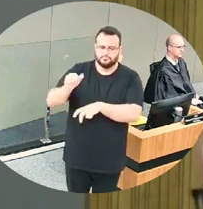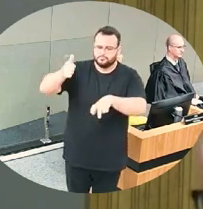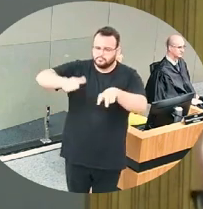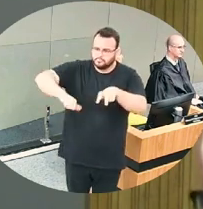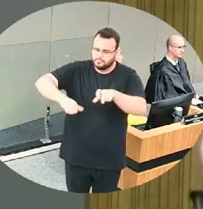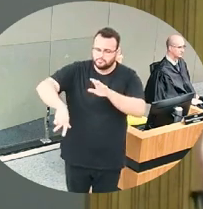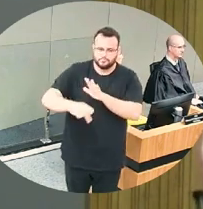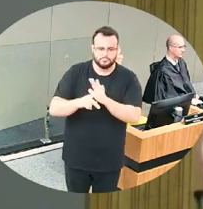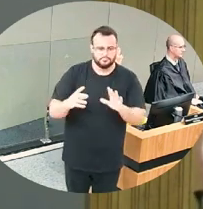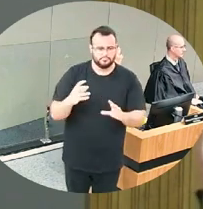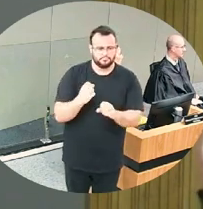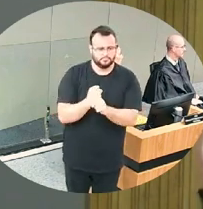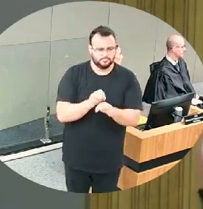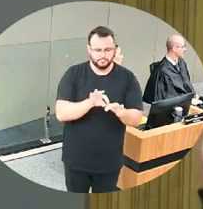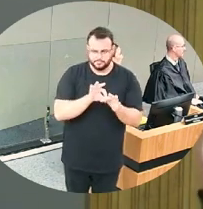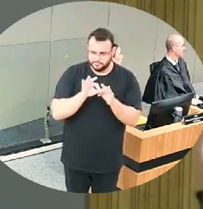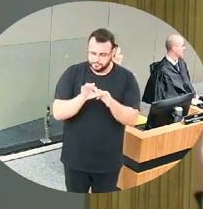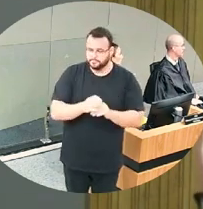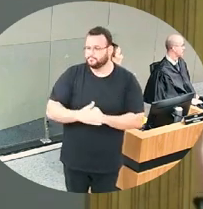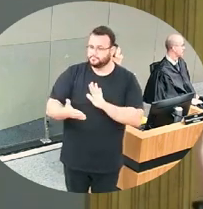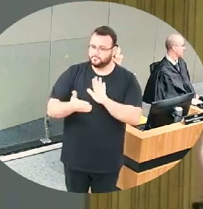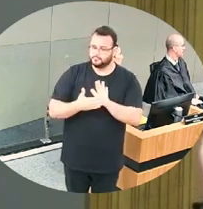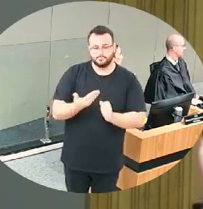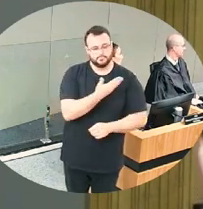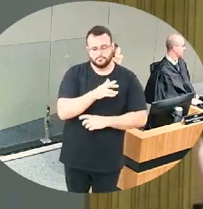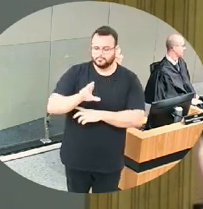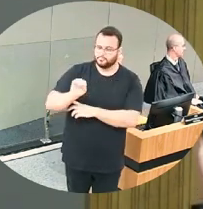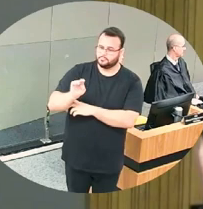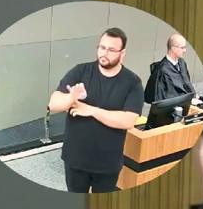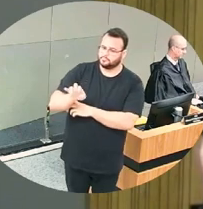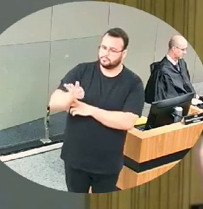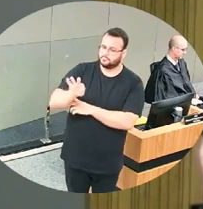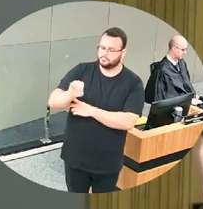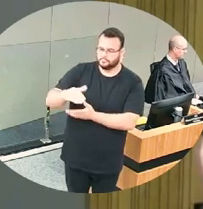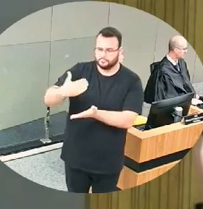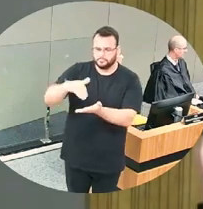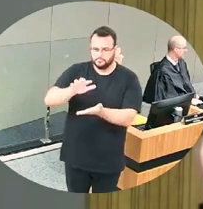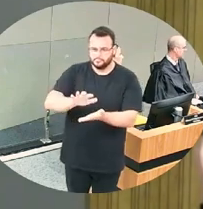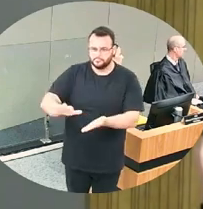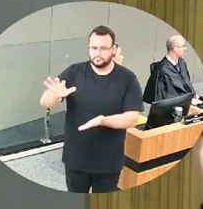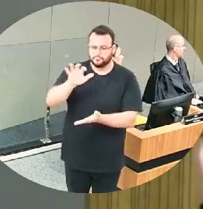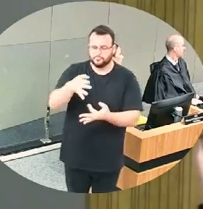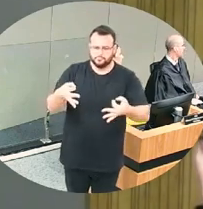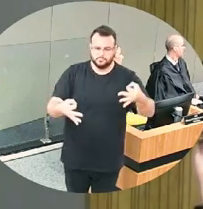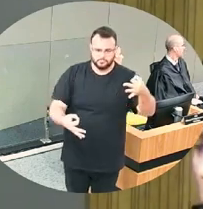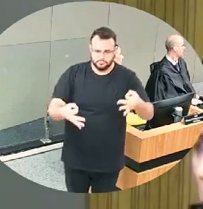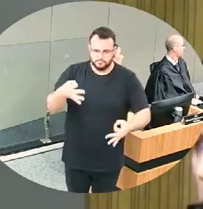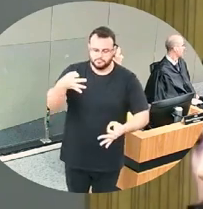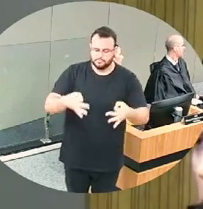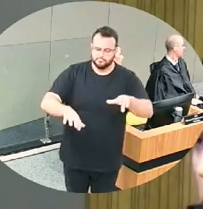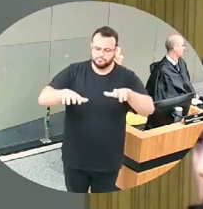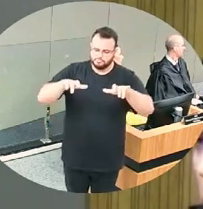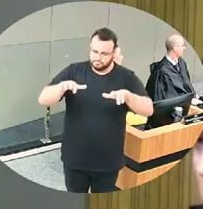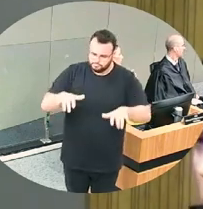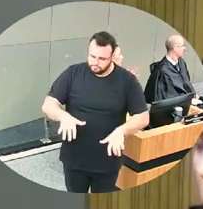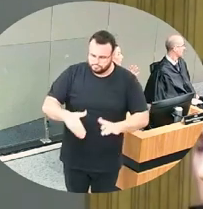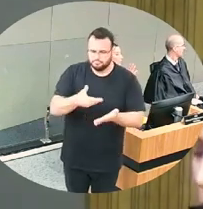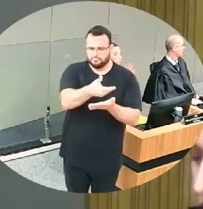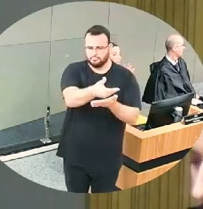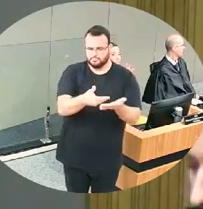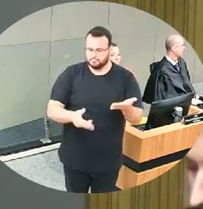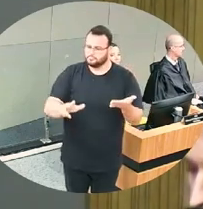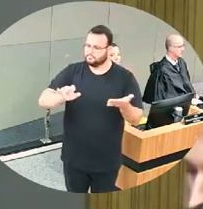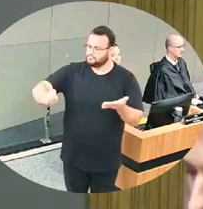Contas da união e para constar Eu Roberto Carlos de Almeida secretário geral judiciário subscrevi o presente